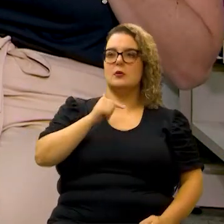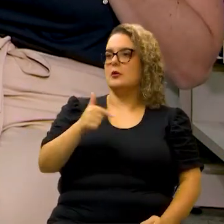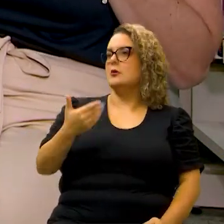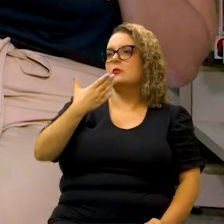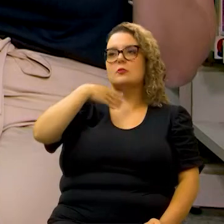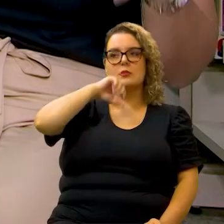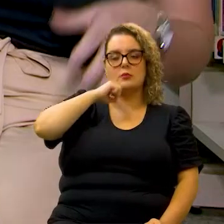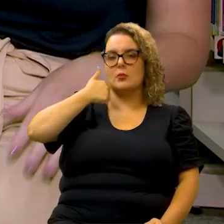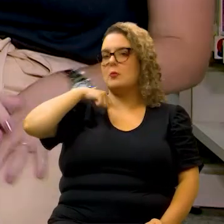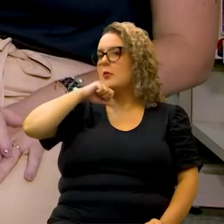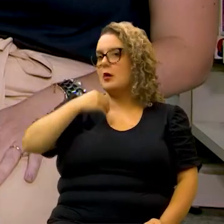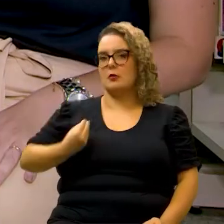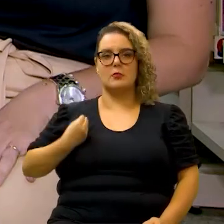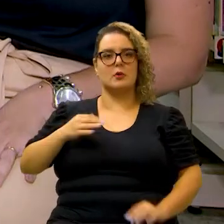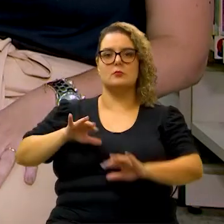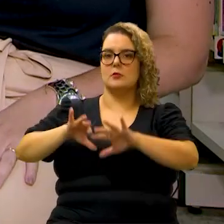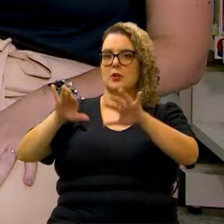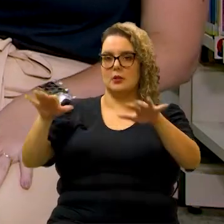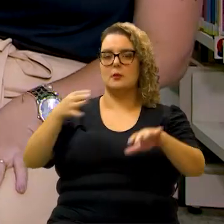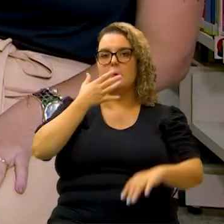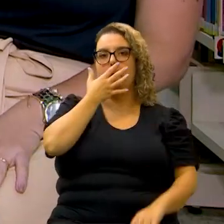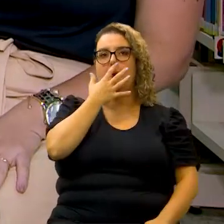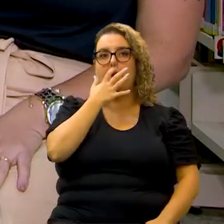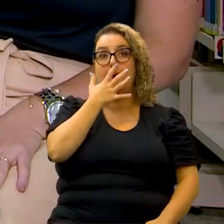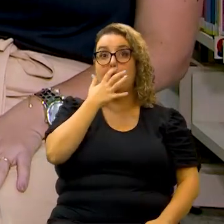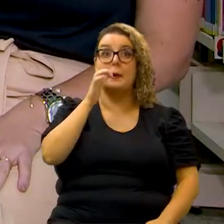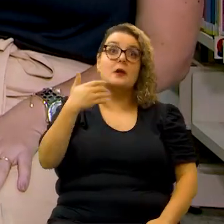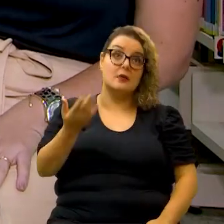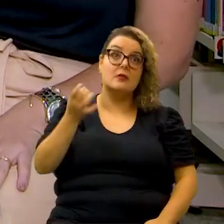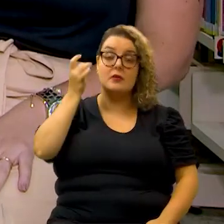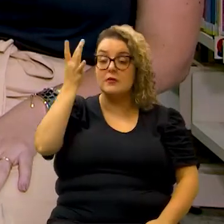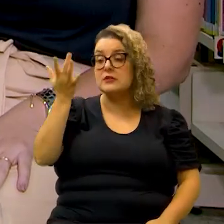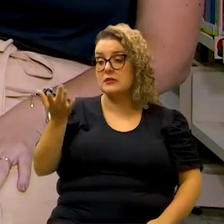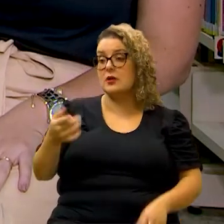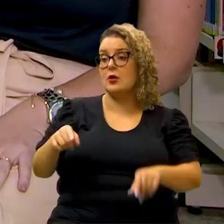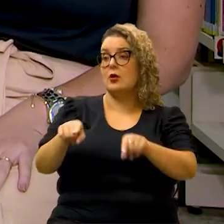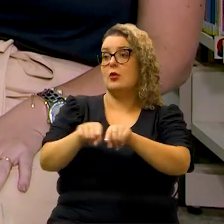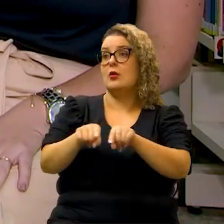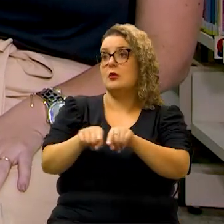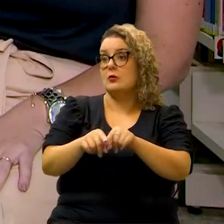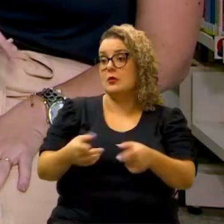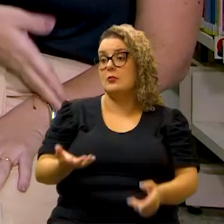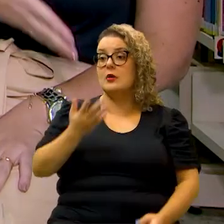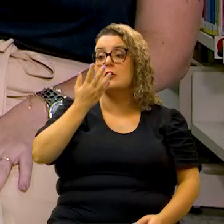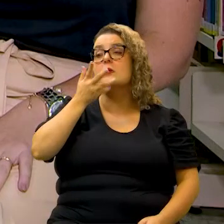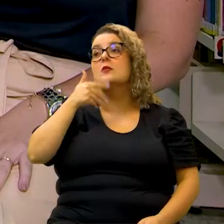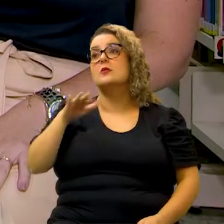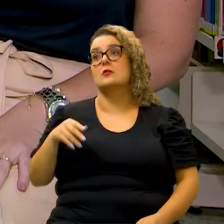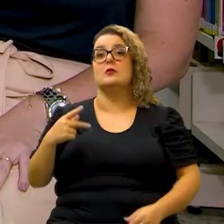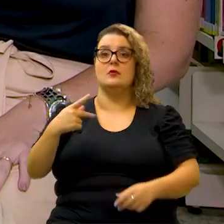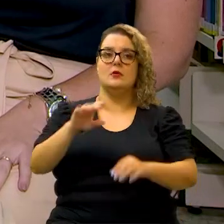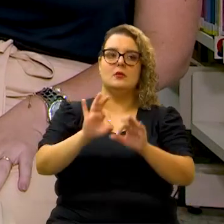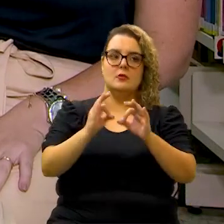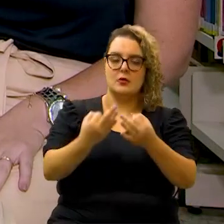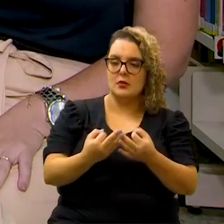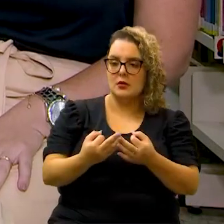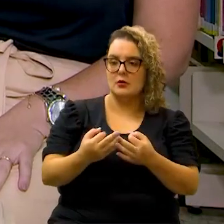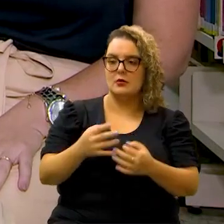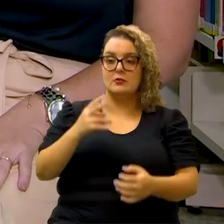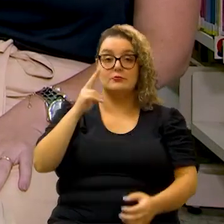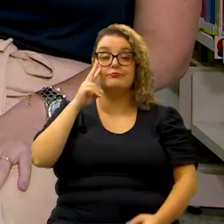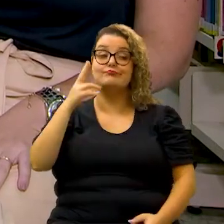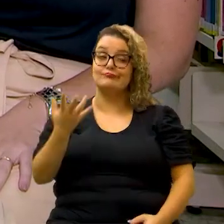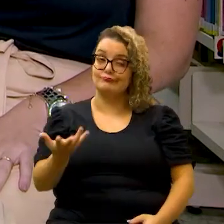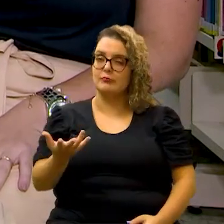só dela. Sem a presença do papai, sem a presença da mamãe. E isso vai facilitar, até porque se alguma criança perfeito. vai